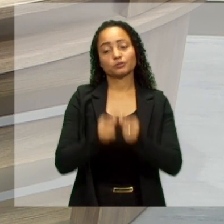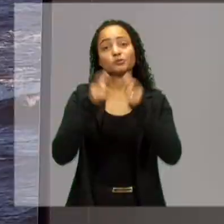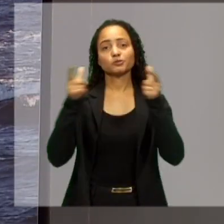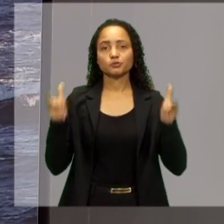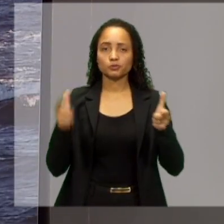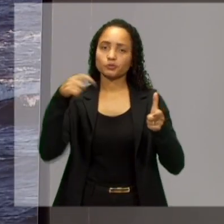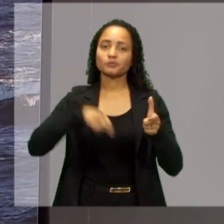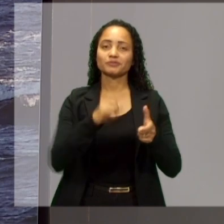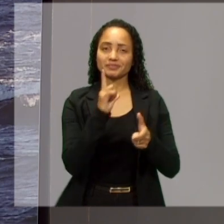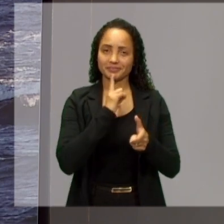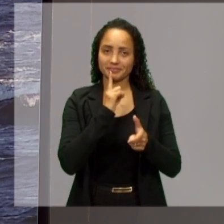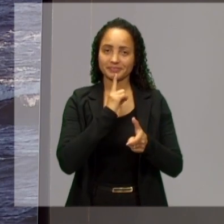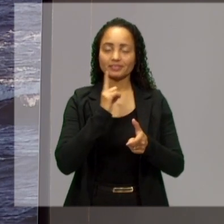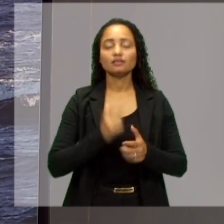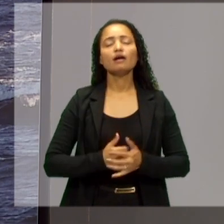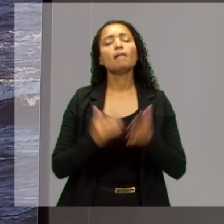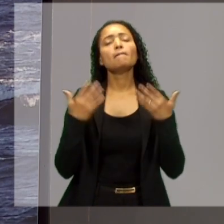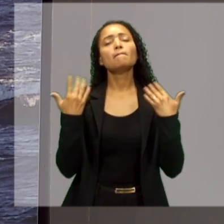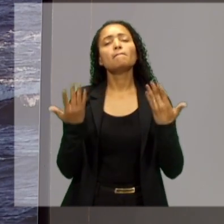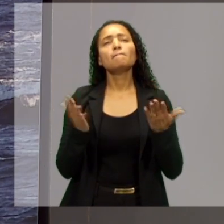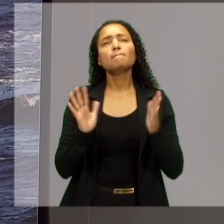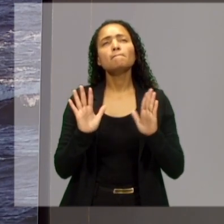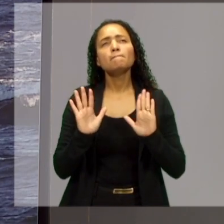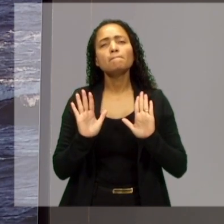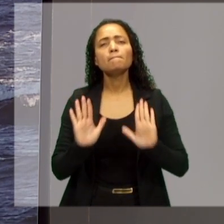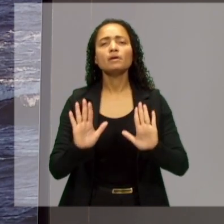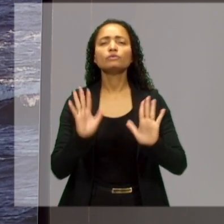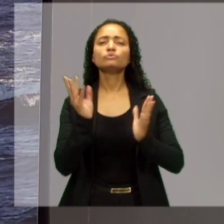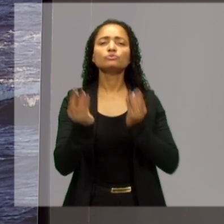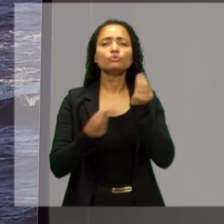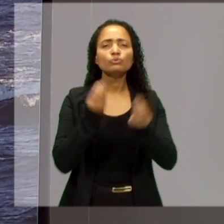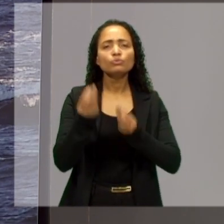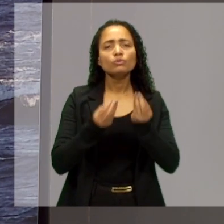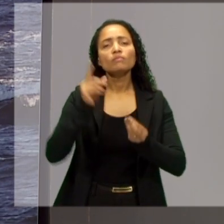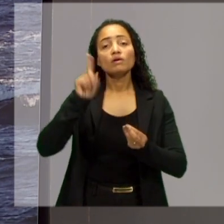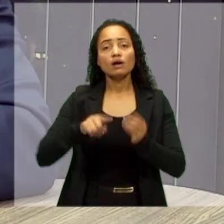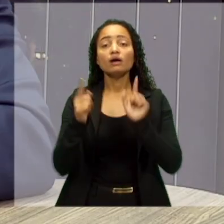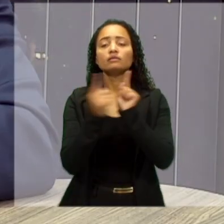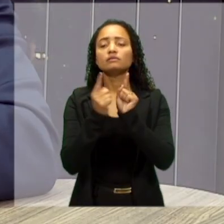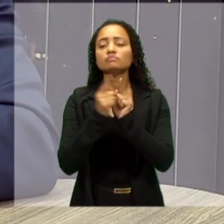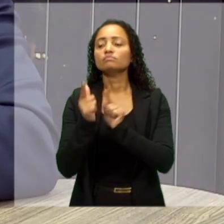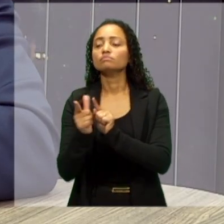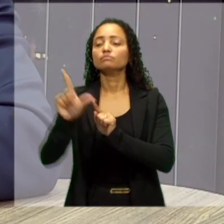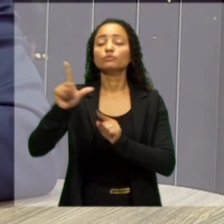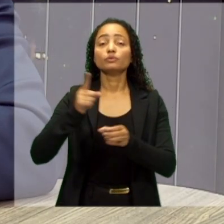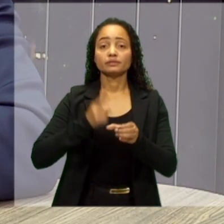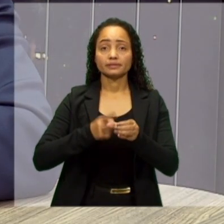aqui. Mas como é que fica o atendimento nas outras cidades? Certo.